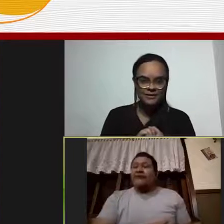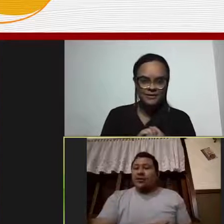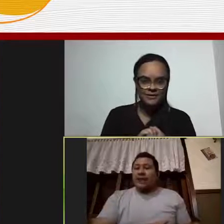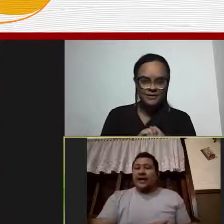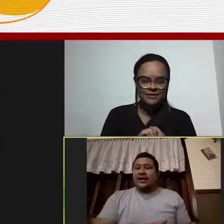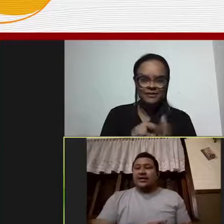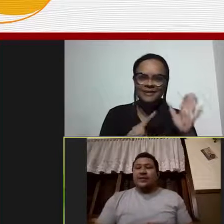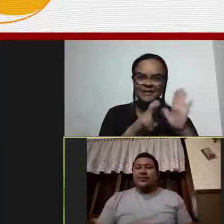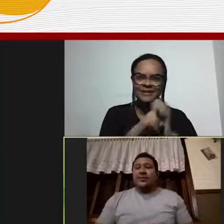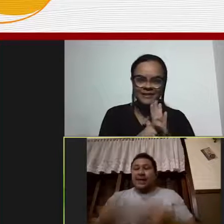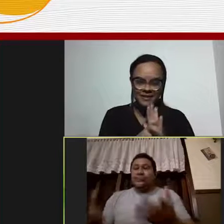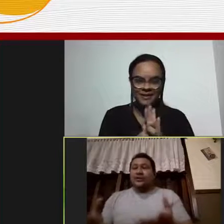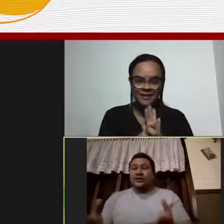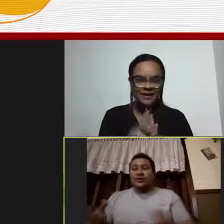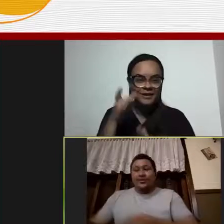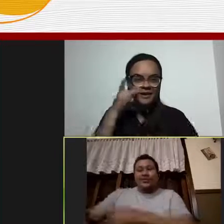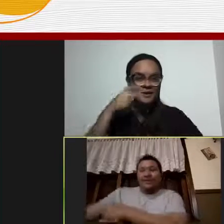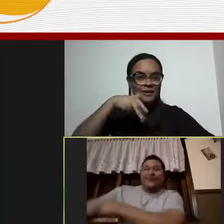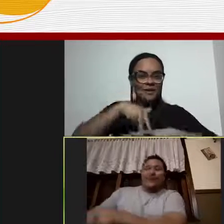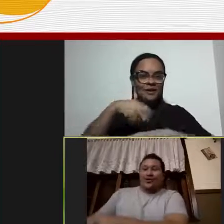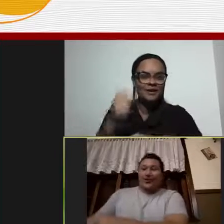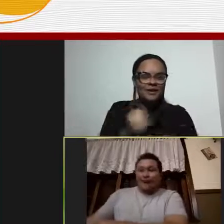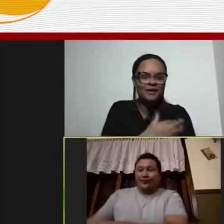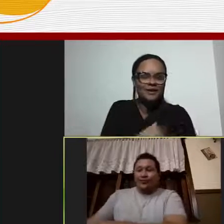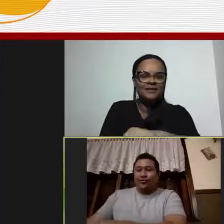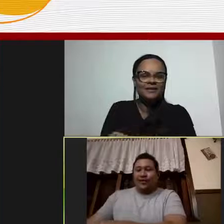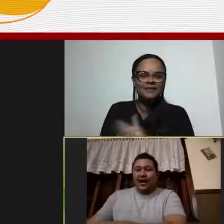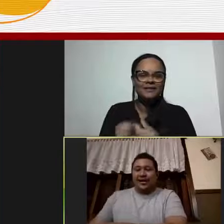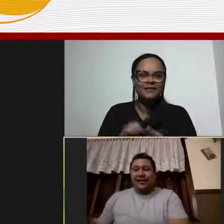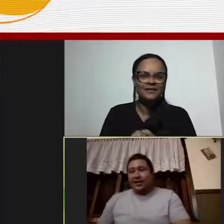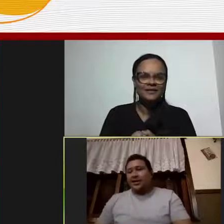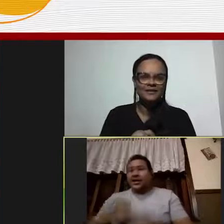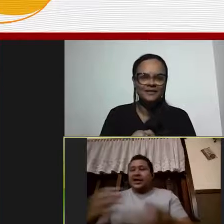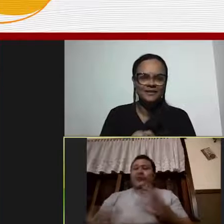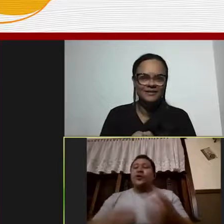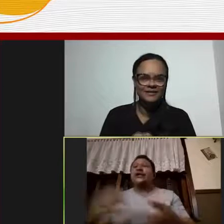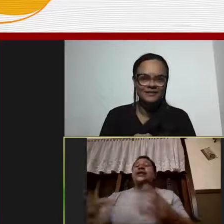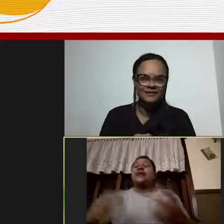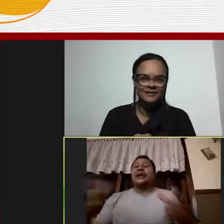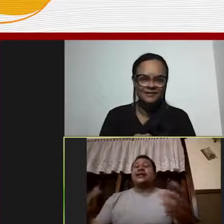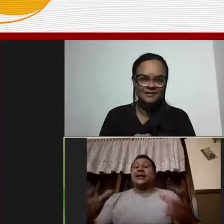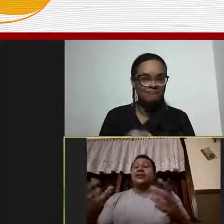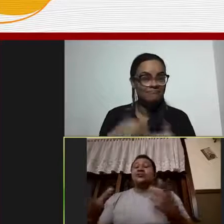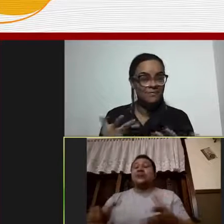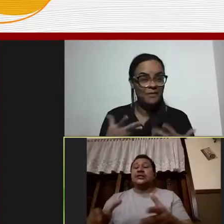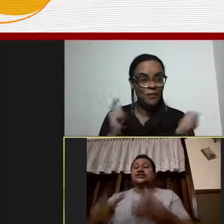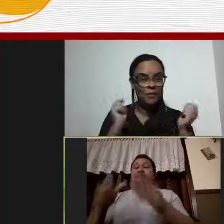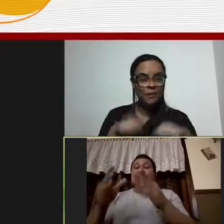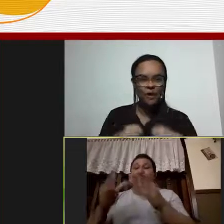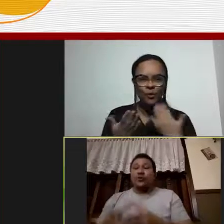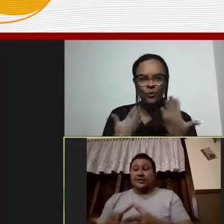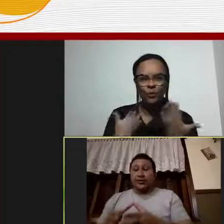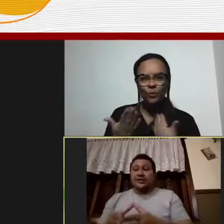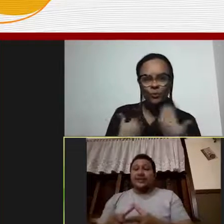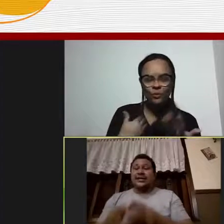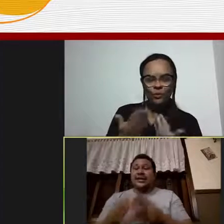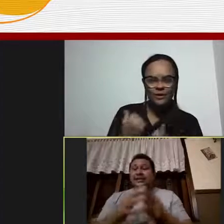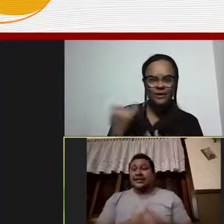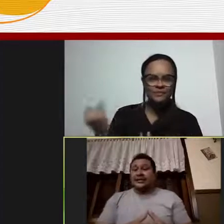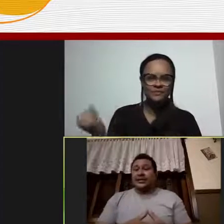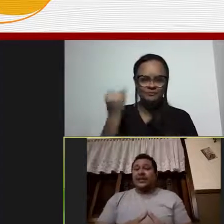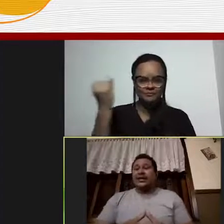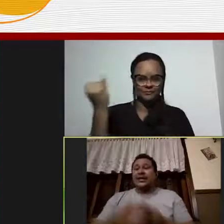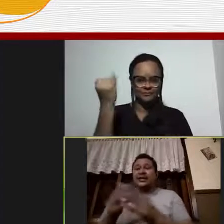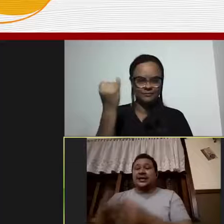ela estava no Maracanã, mas a emoção de me ver colocando fogo no Maracanã e poder debatermos isso da importância